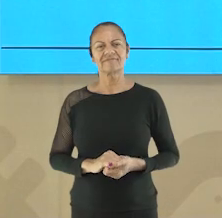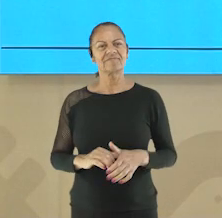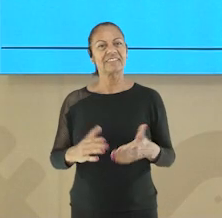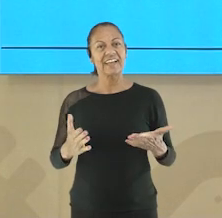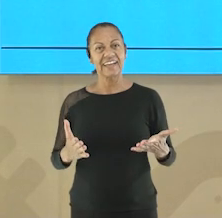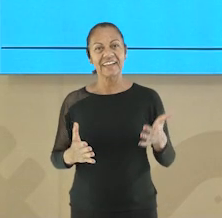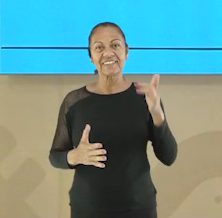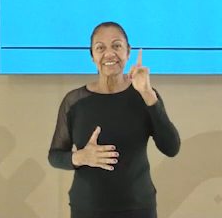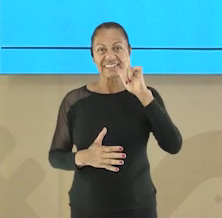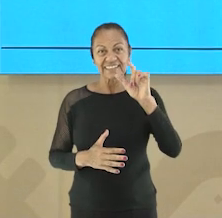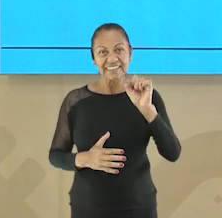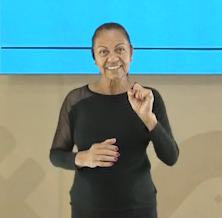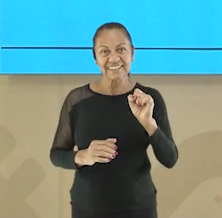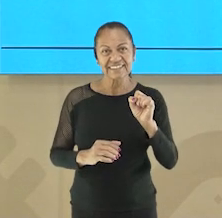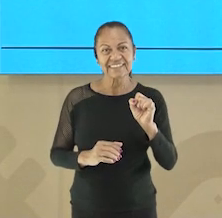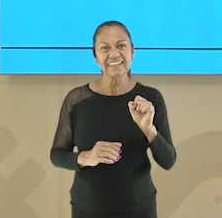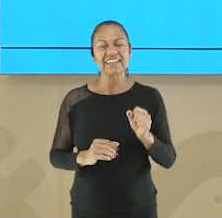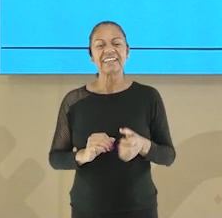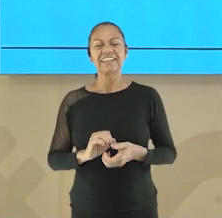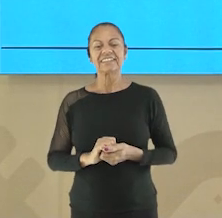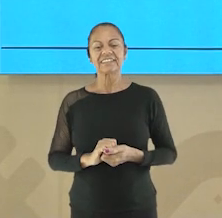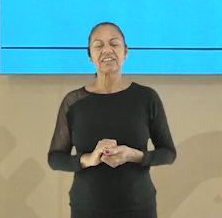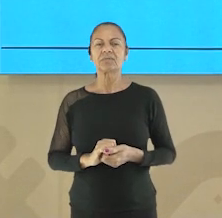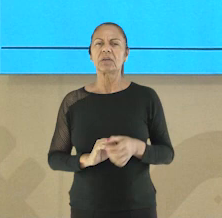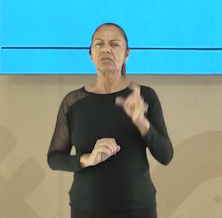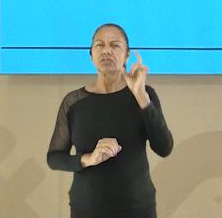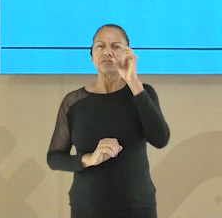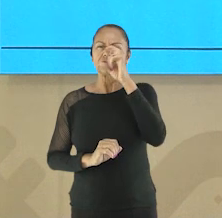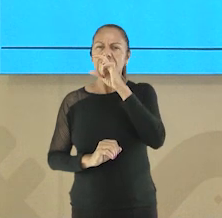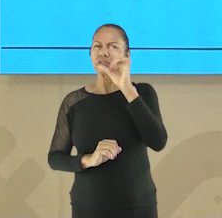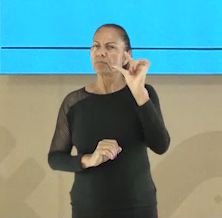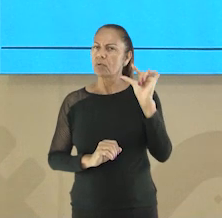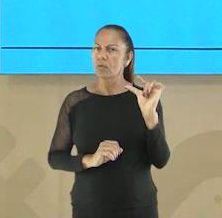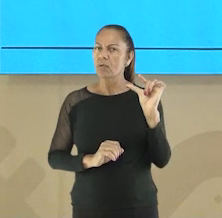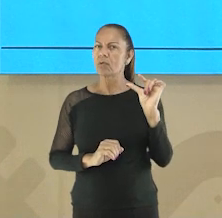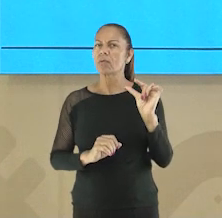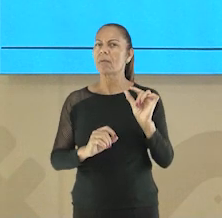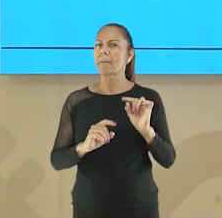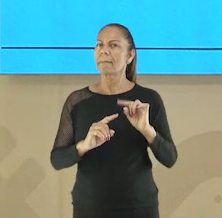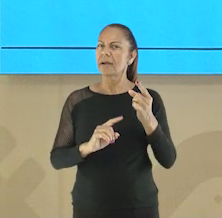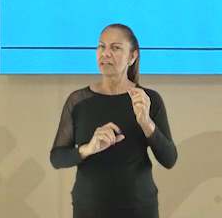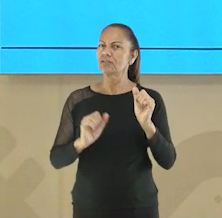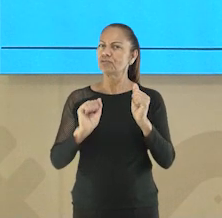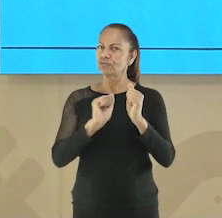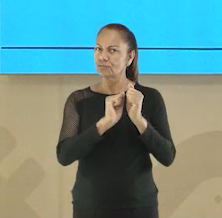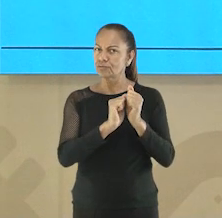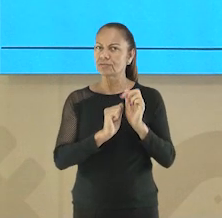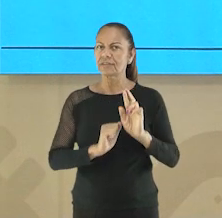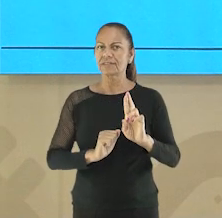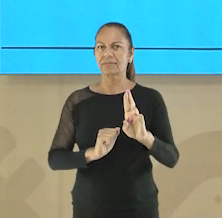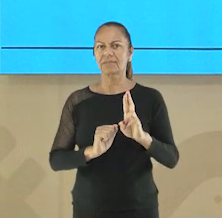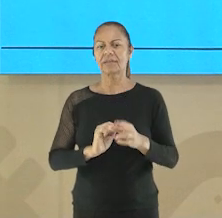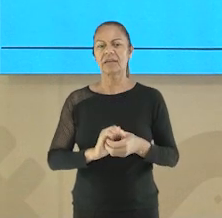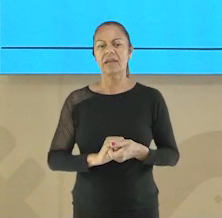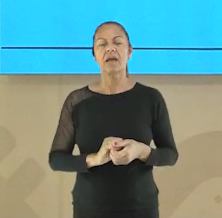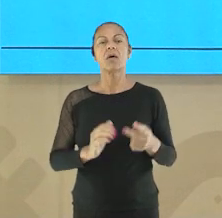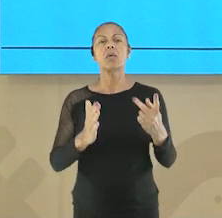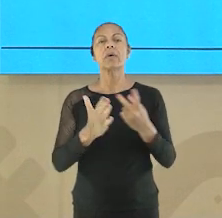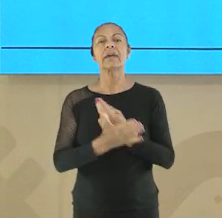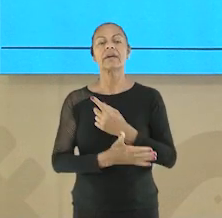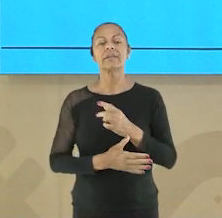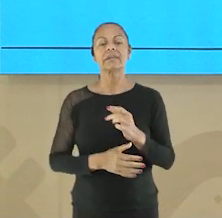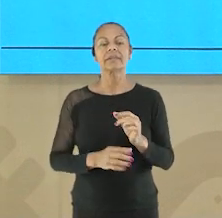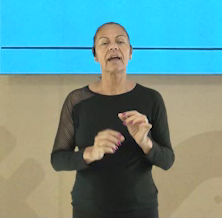E aí, conseguiram pensar? Esse aqui é um pouco mais difícil de identificar, mas vamos conferir juntos. O erro